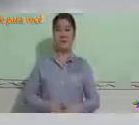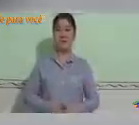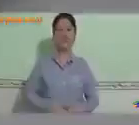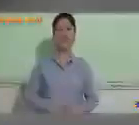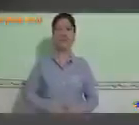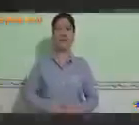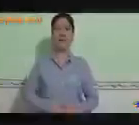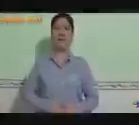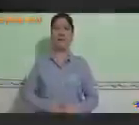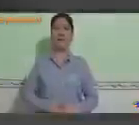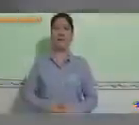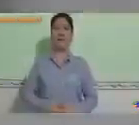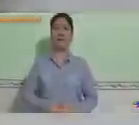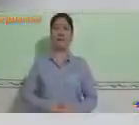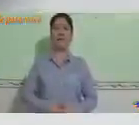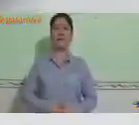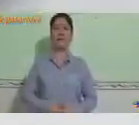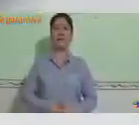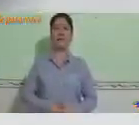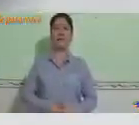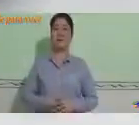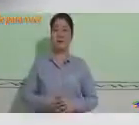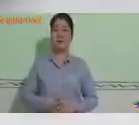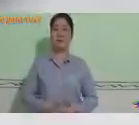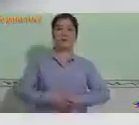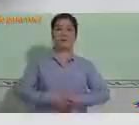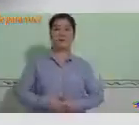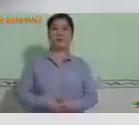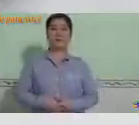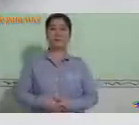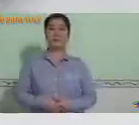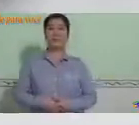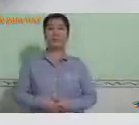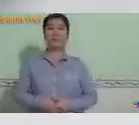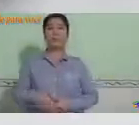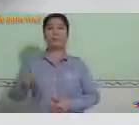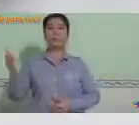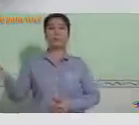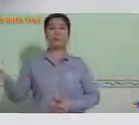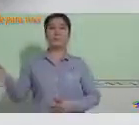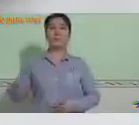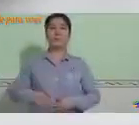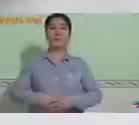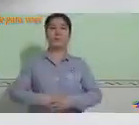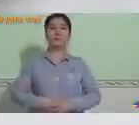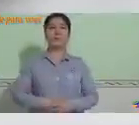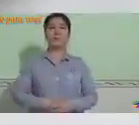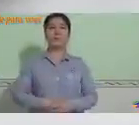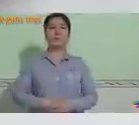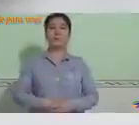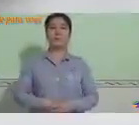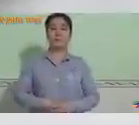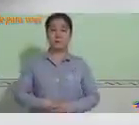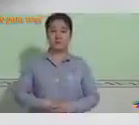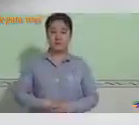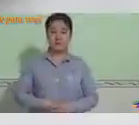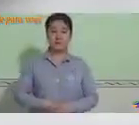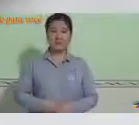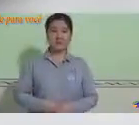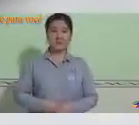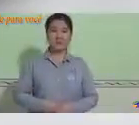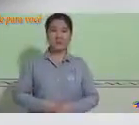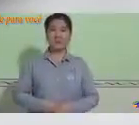Uma vez por mês também pode ser interessante para manter a pele profundamente limpa, já que nesse tipo de limpeza de